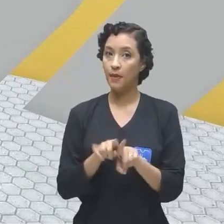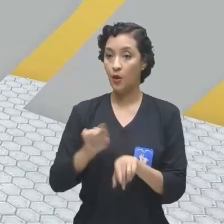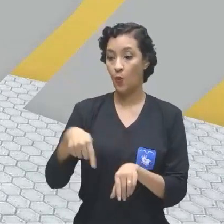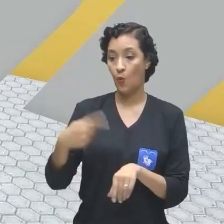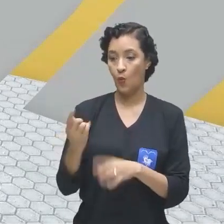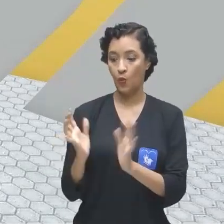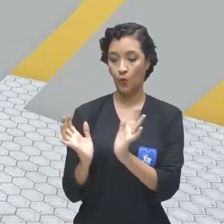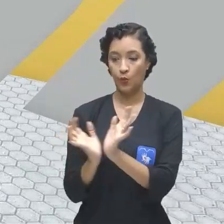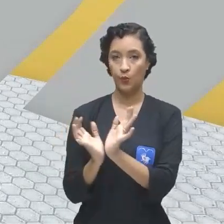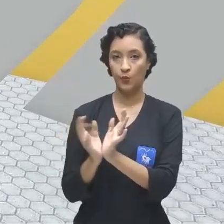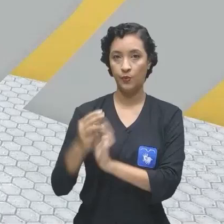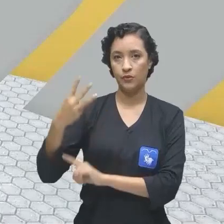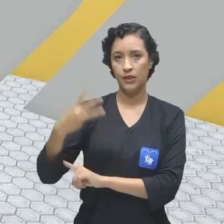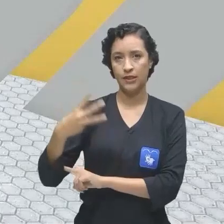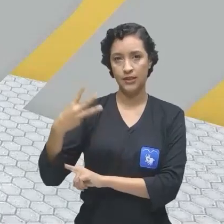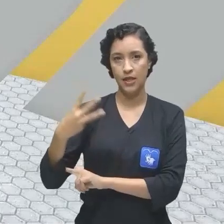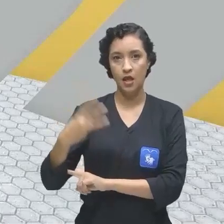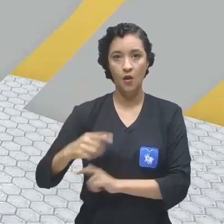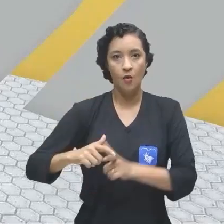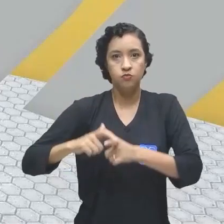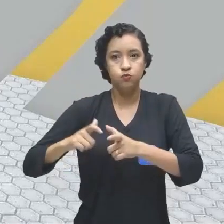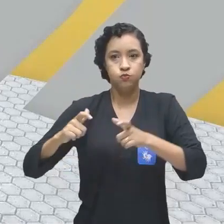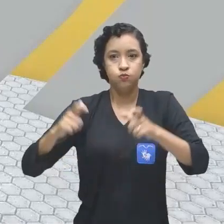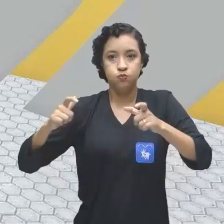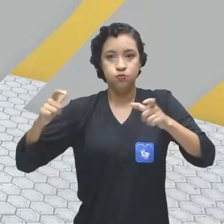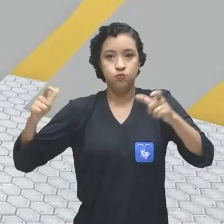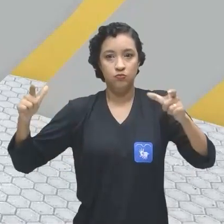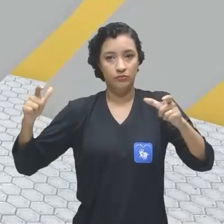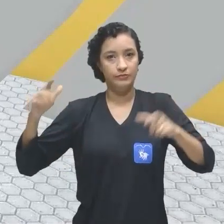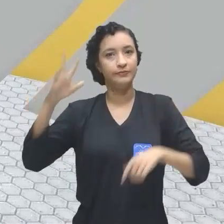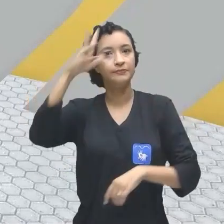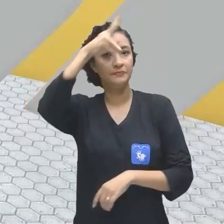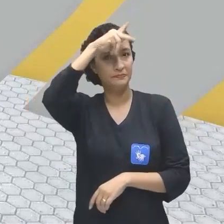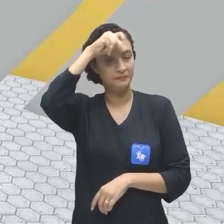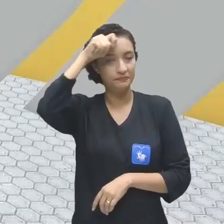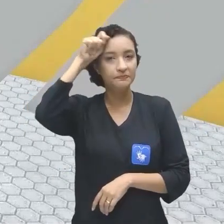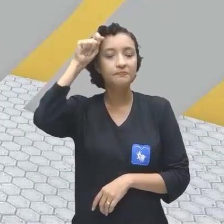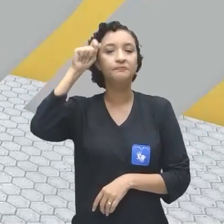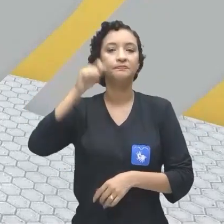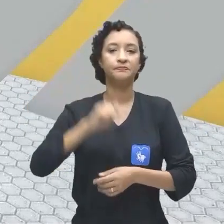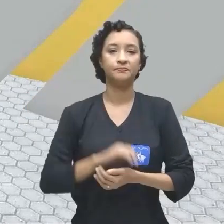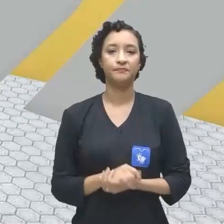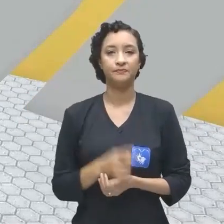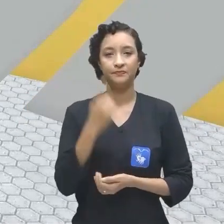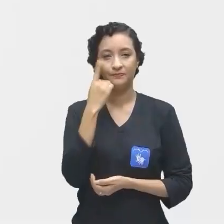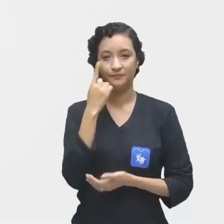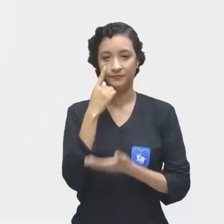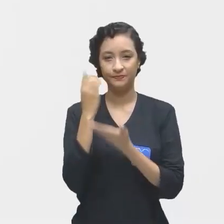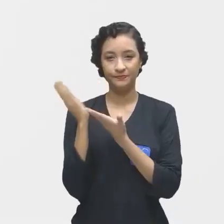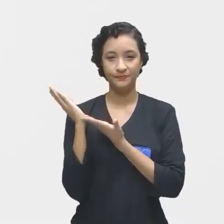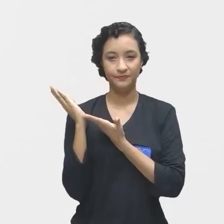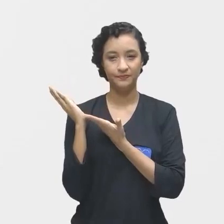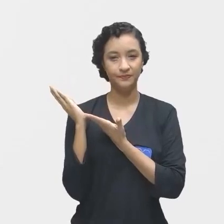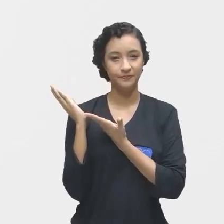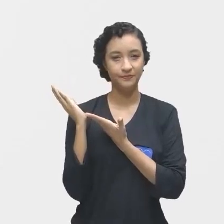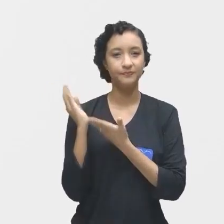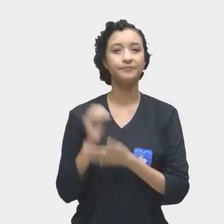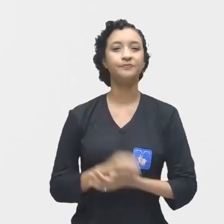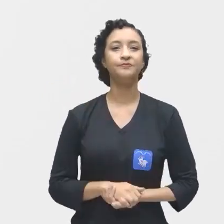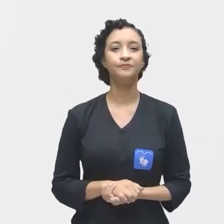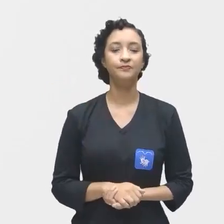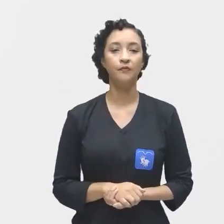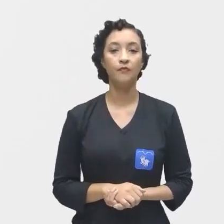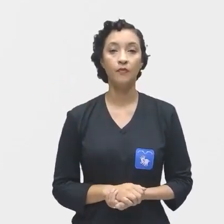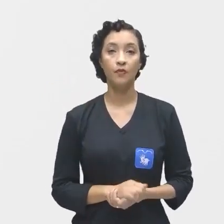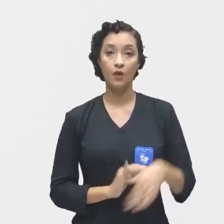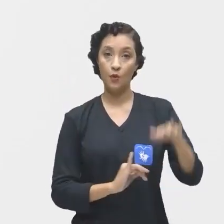crescido muito, né? O nosso setor terciário. Acompanhe comigo aí a leitura. De